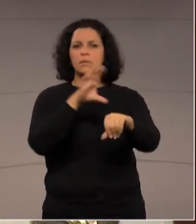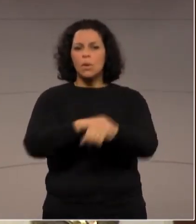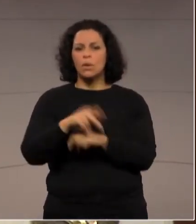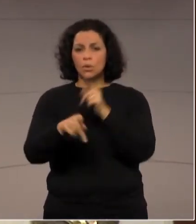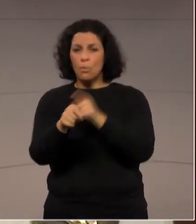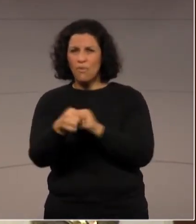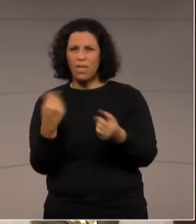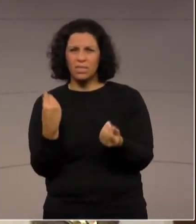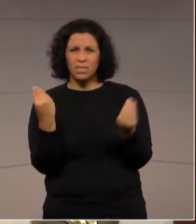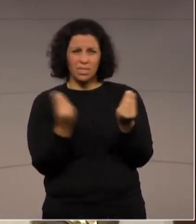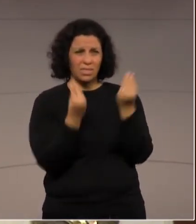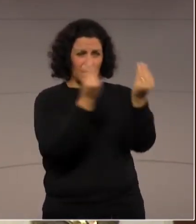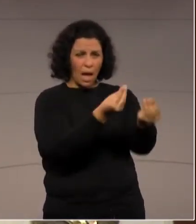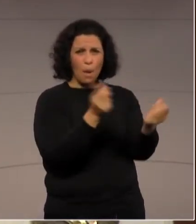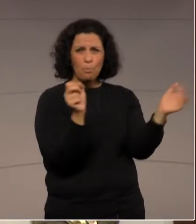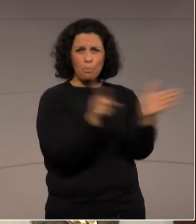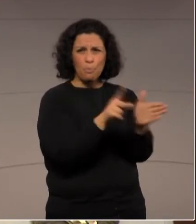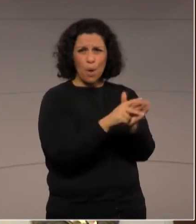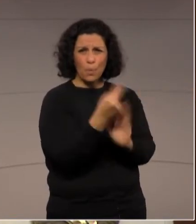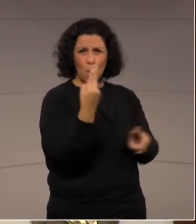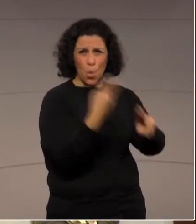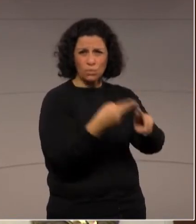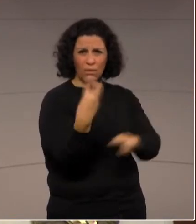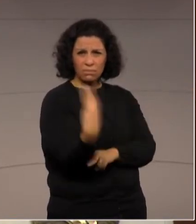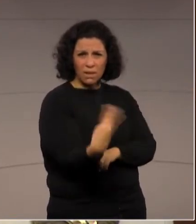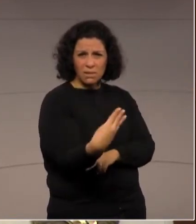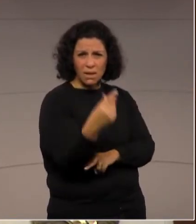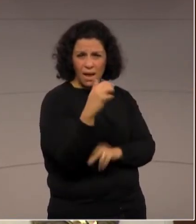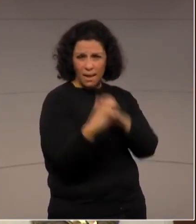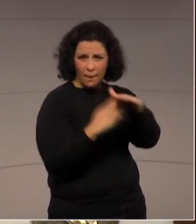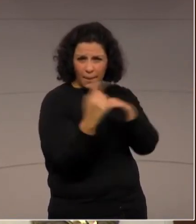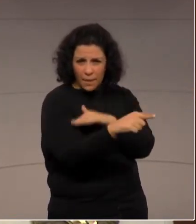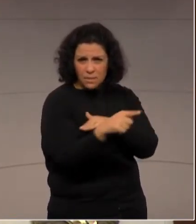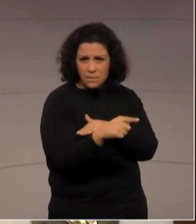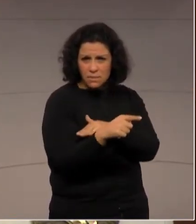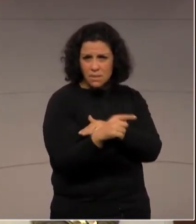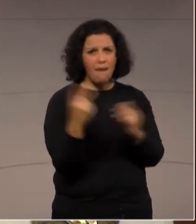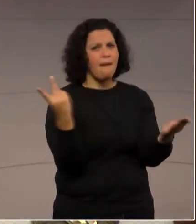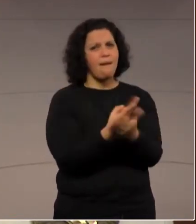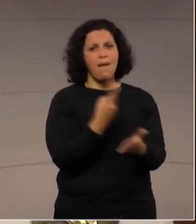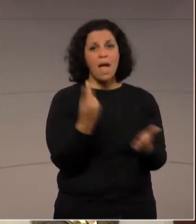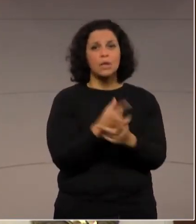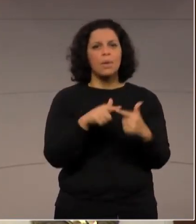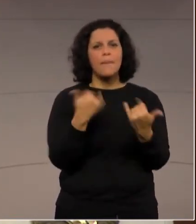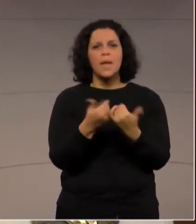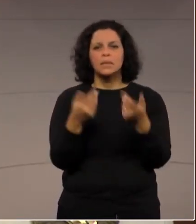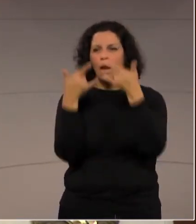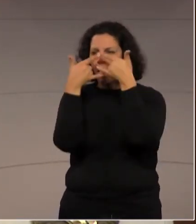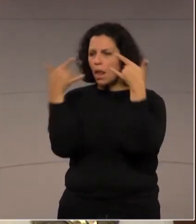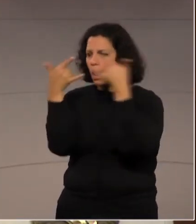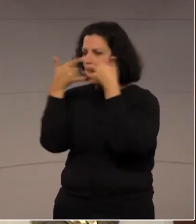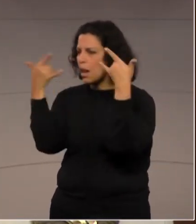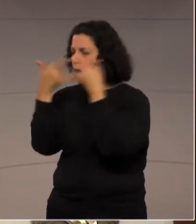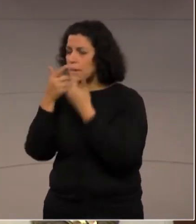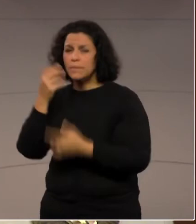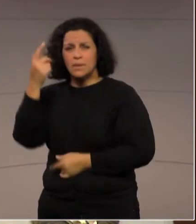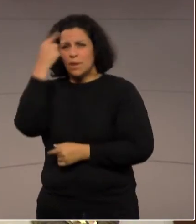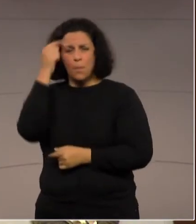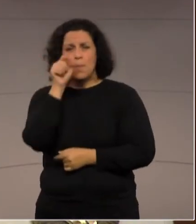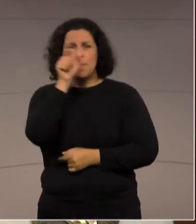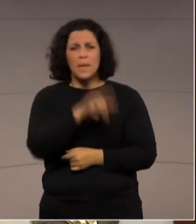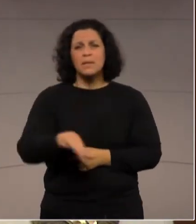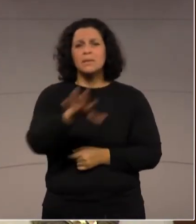passar para a iniciativa privada é um modo errôneo de interpretação tá vendo só cifras não está pensando nas pessoas